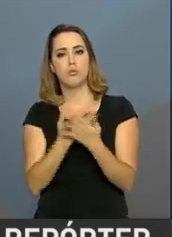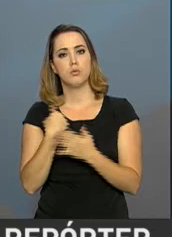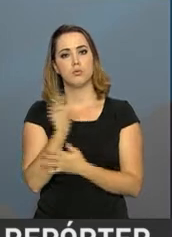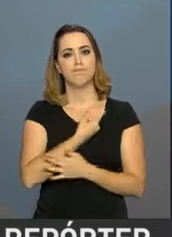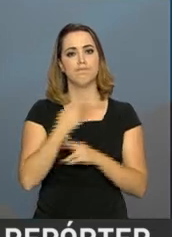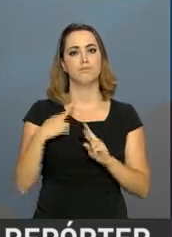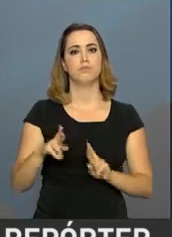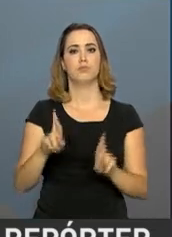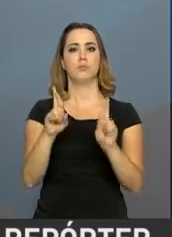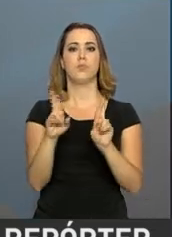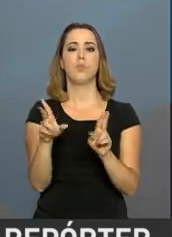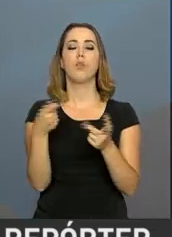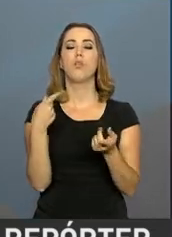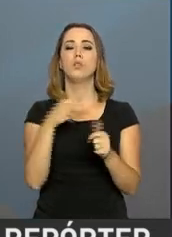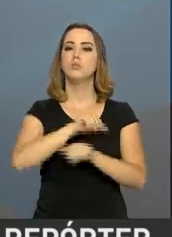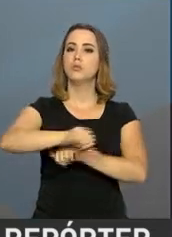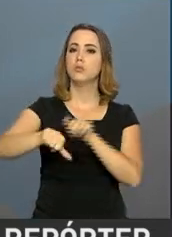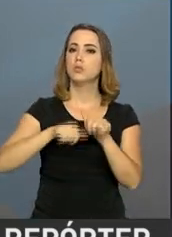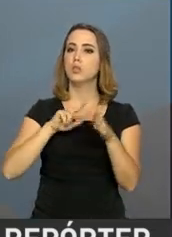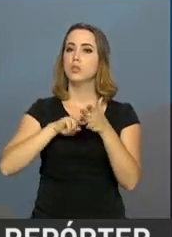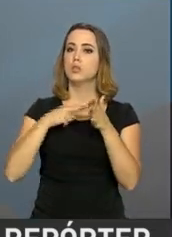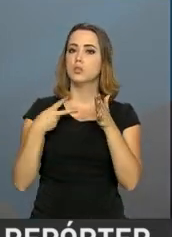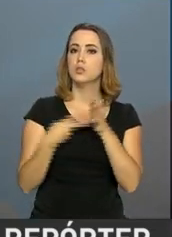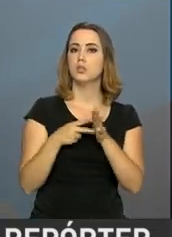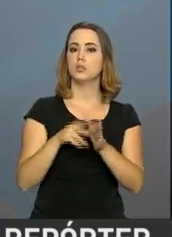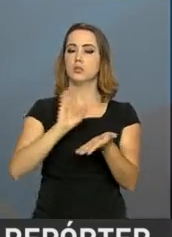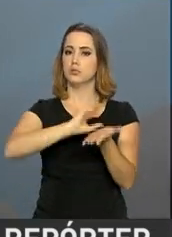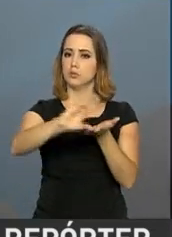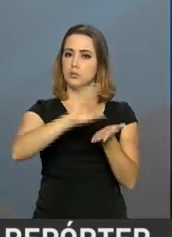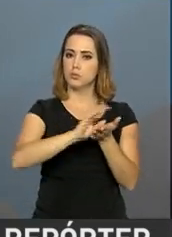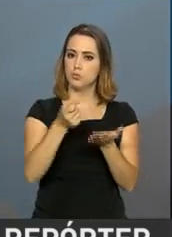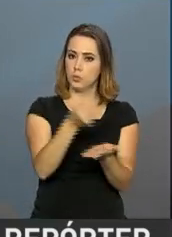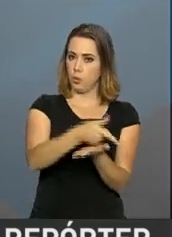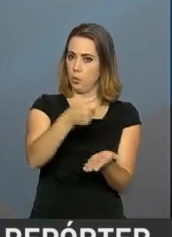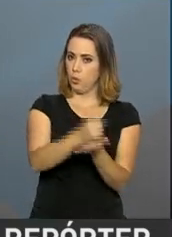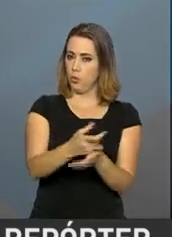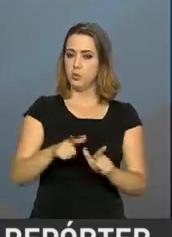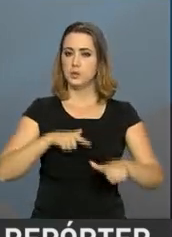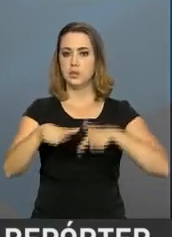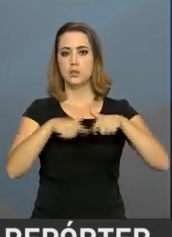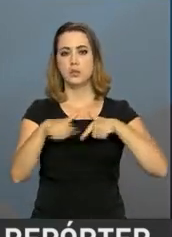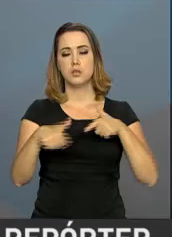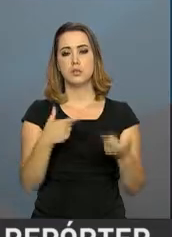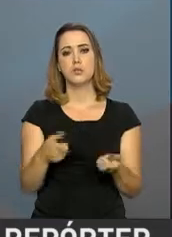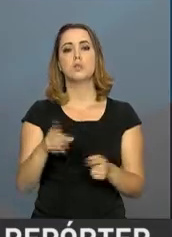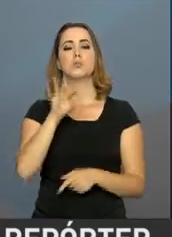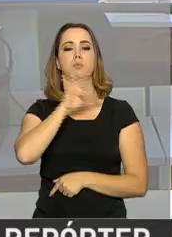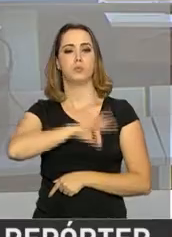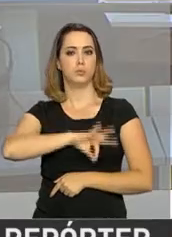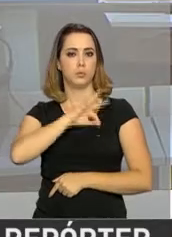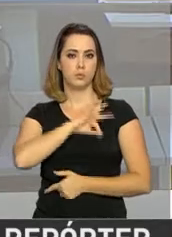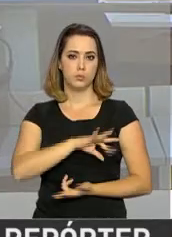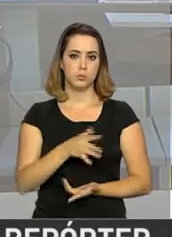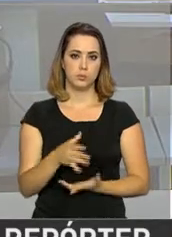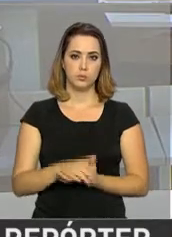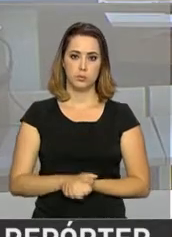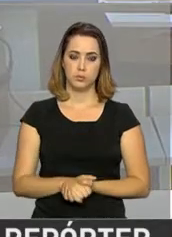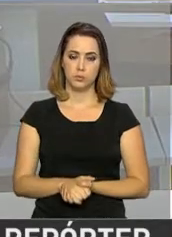esperamos se traduza em investimentos consumo emprego e renda